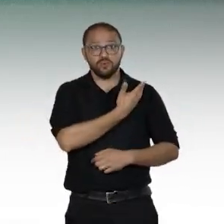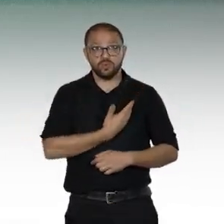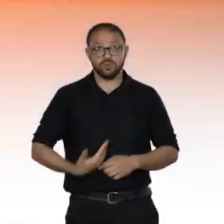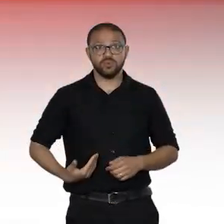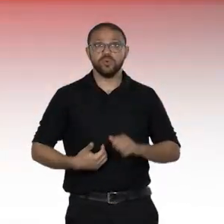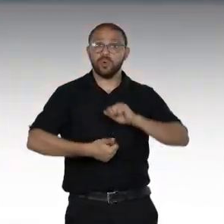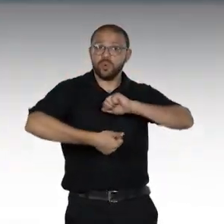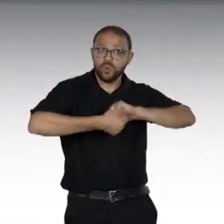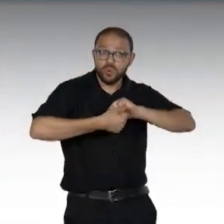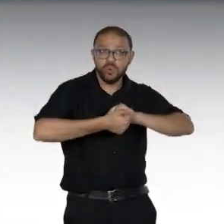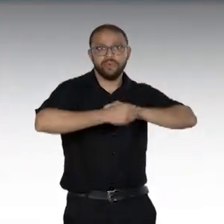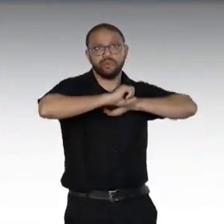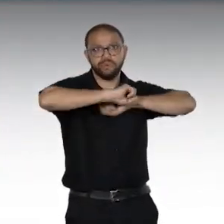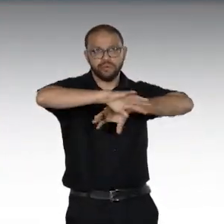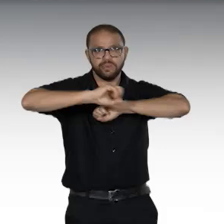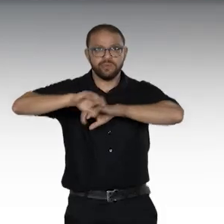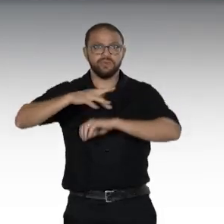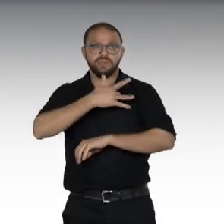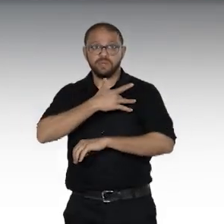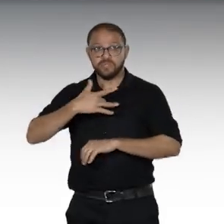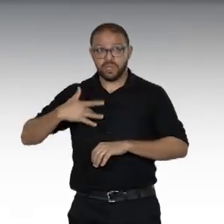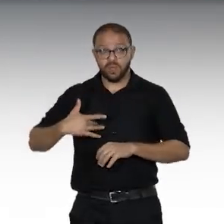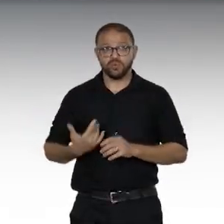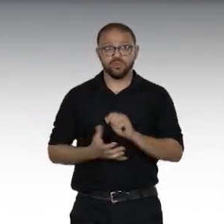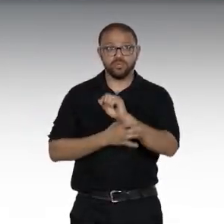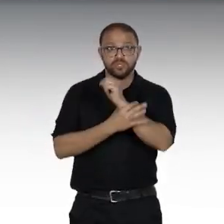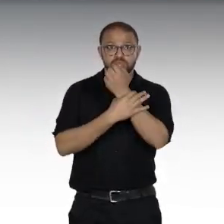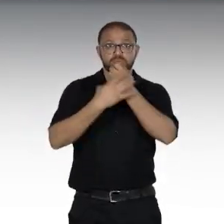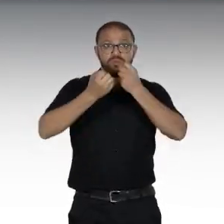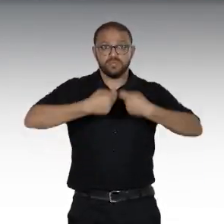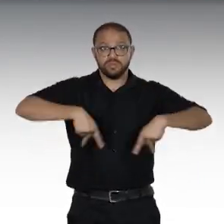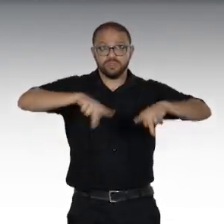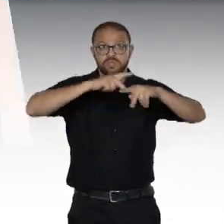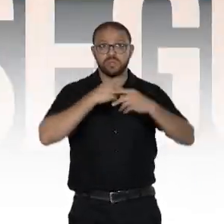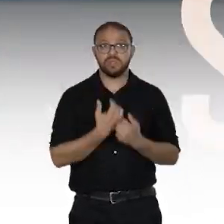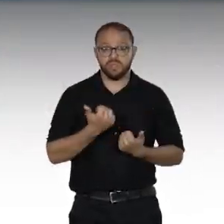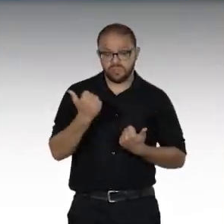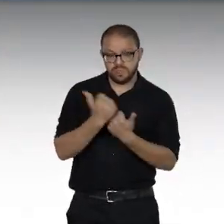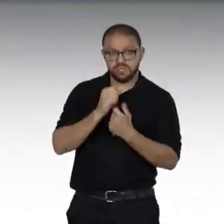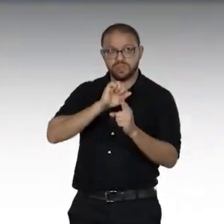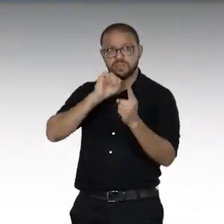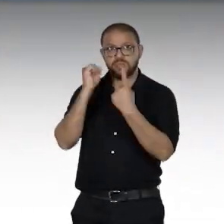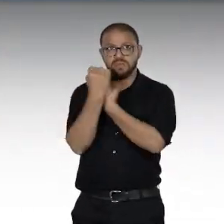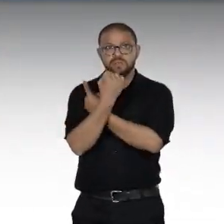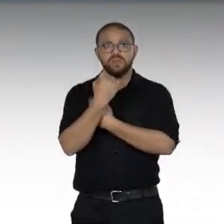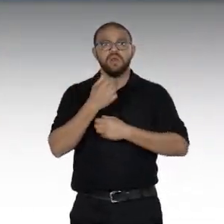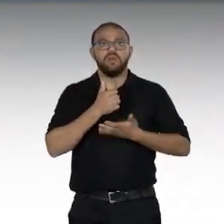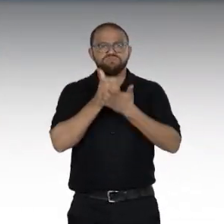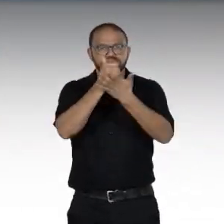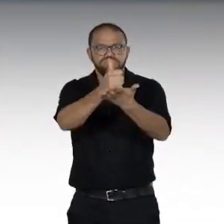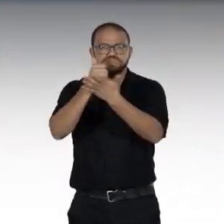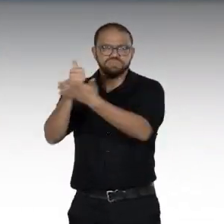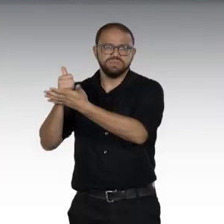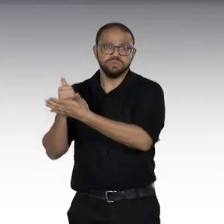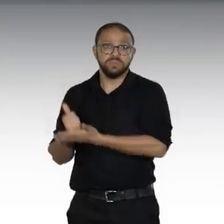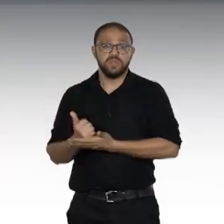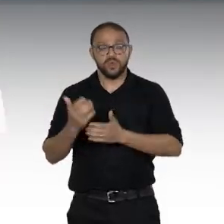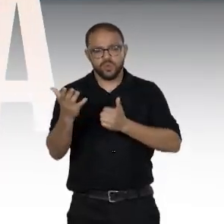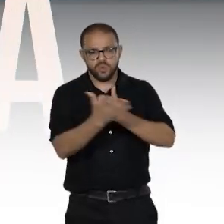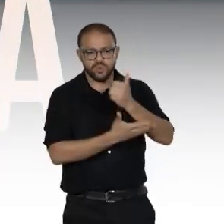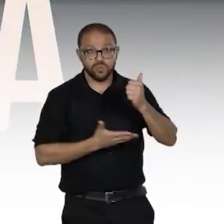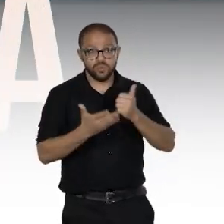qualidade como educação saúde Segurança Pública Assistência Social transporte